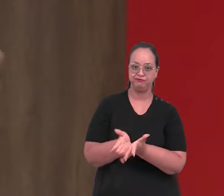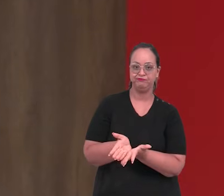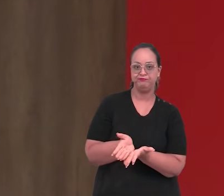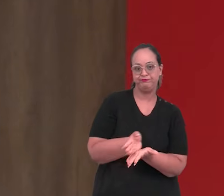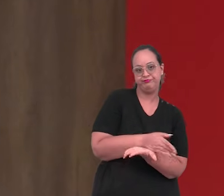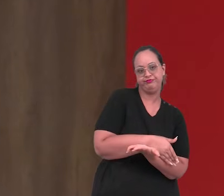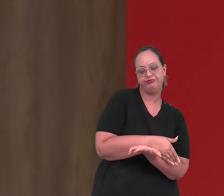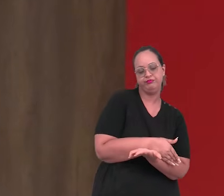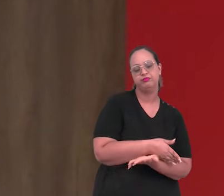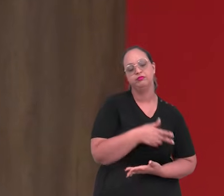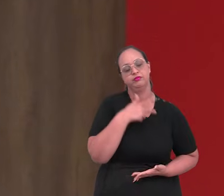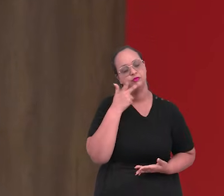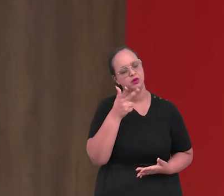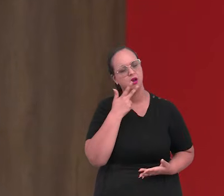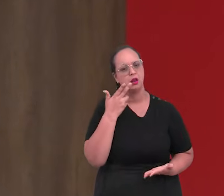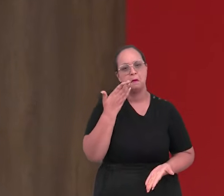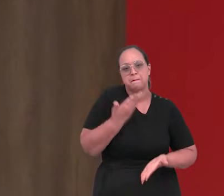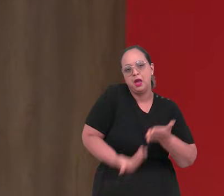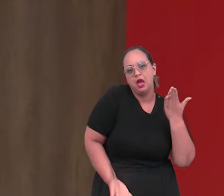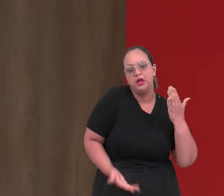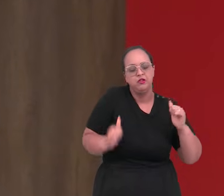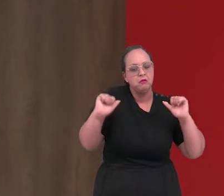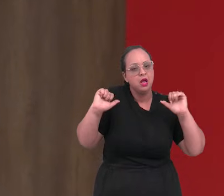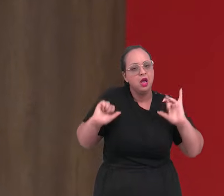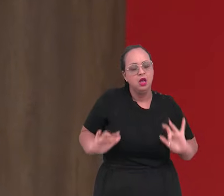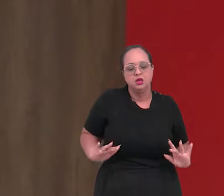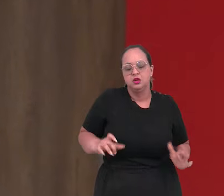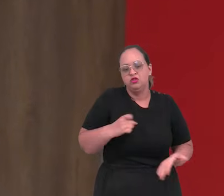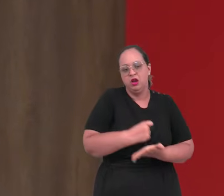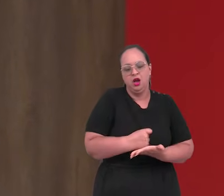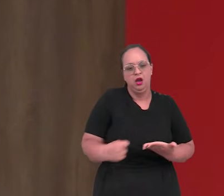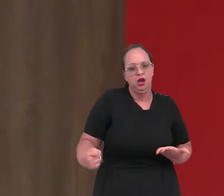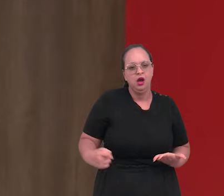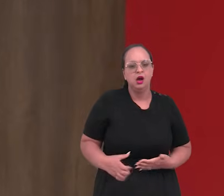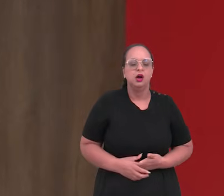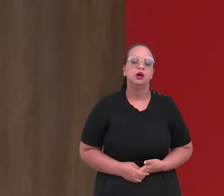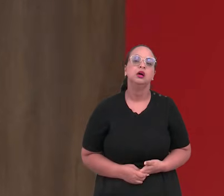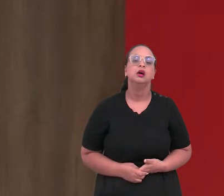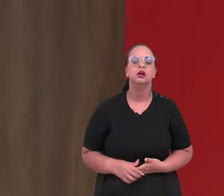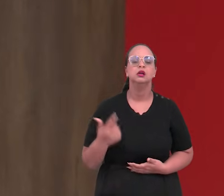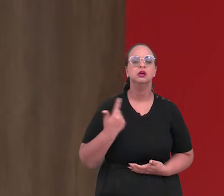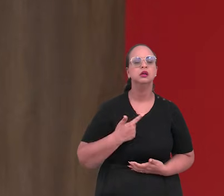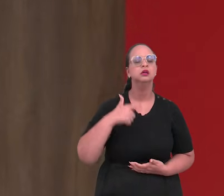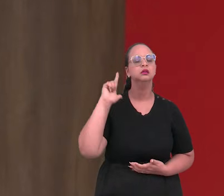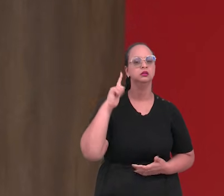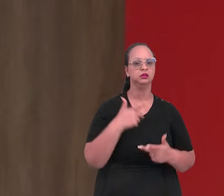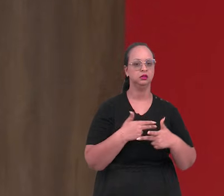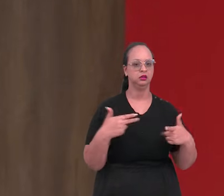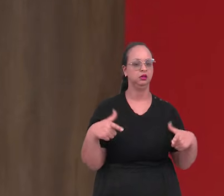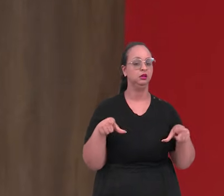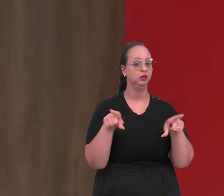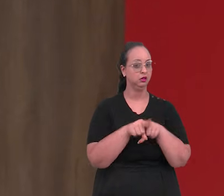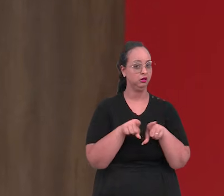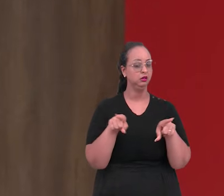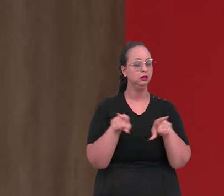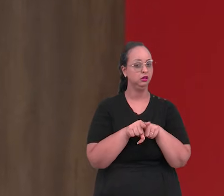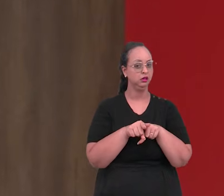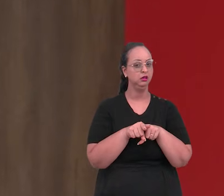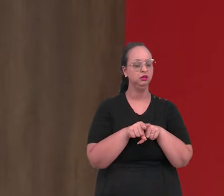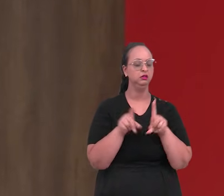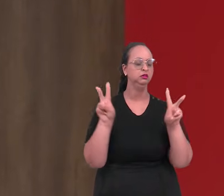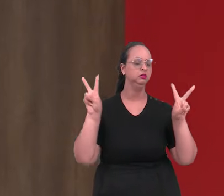do Velho Testamento, no Novo Testamento, mostra aí, perderam a bênção, né? Nós temos o outro caso que é